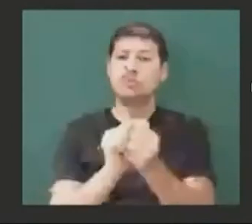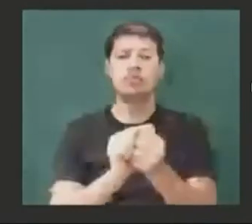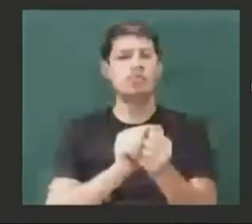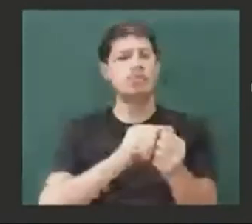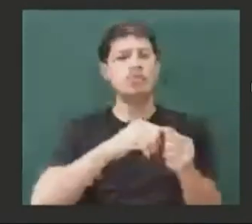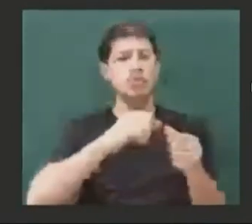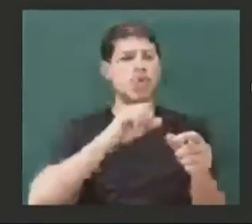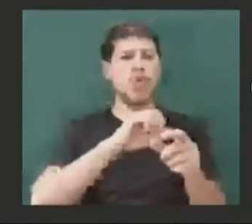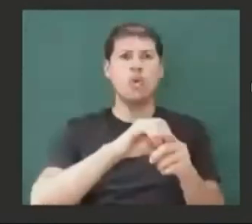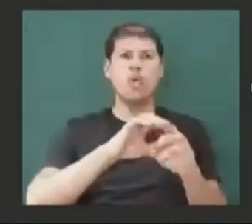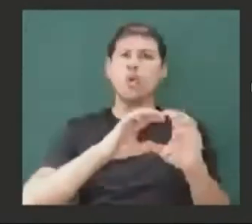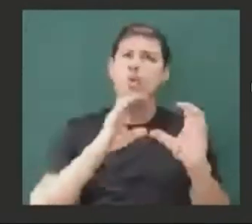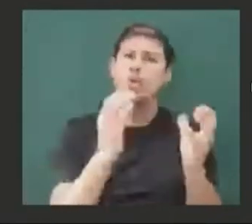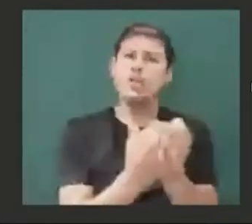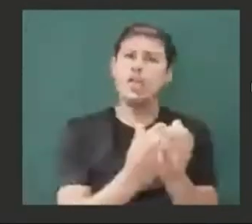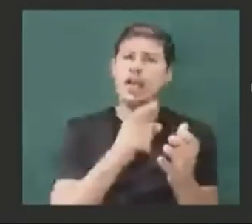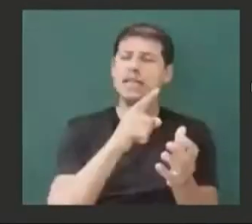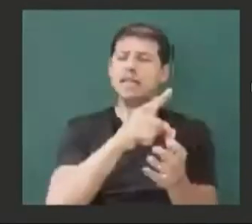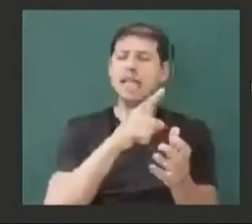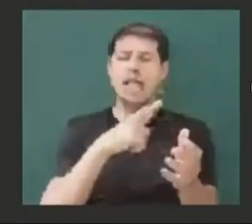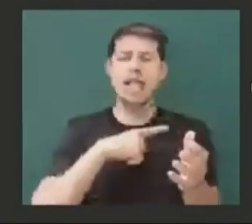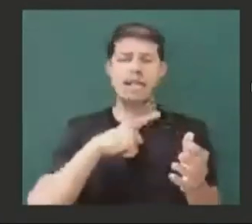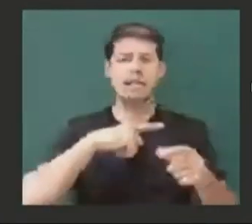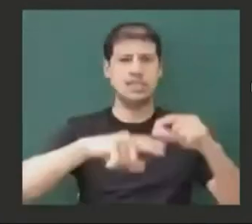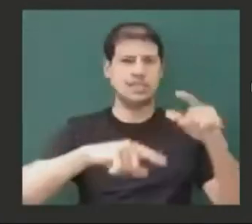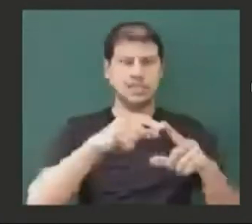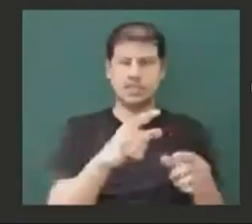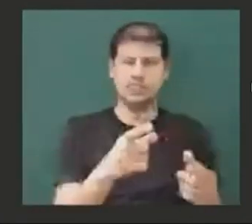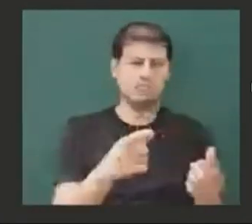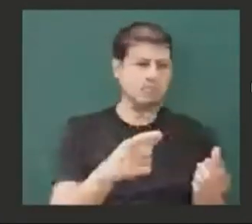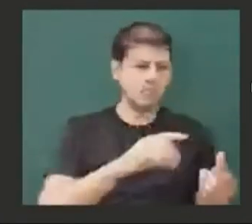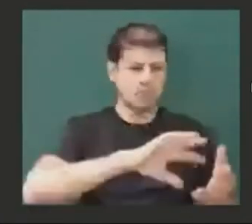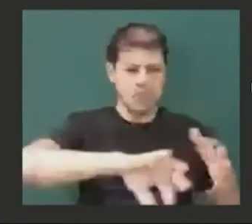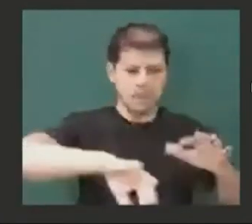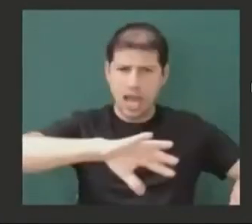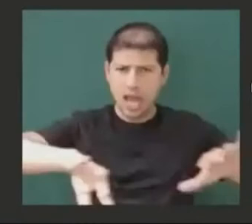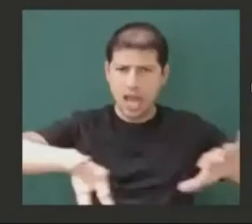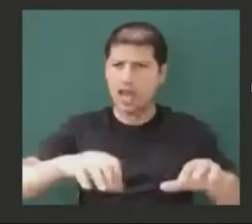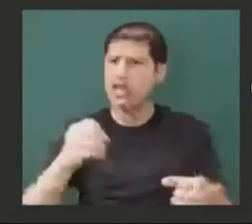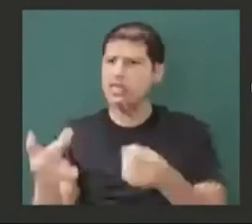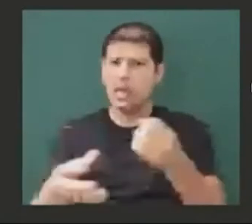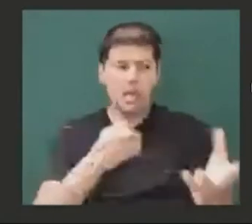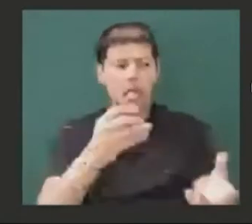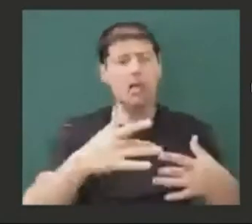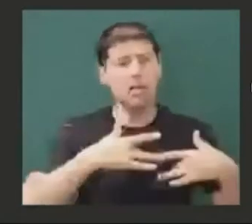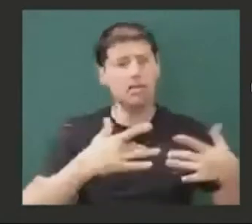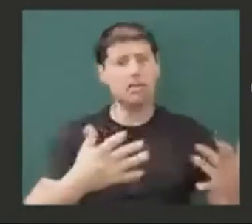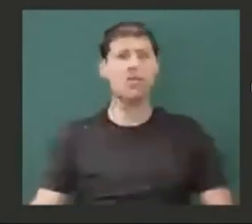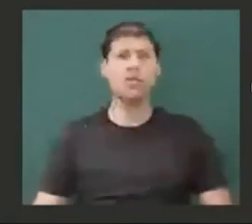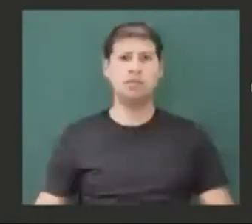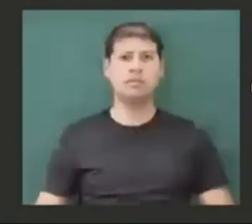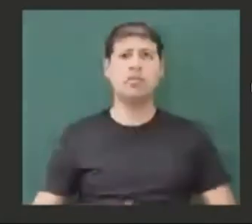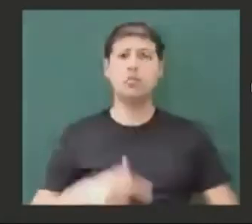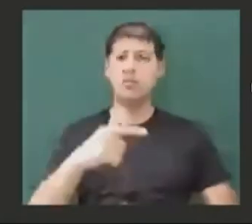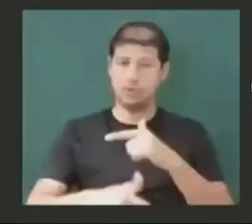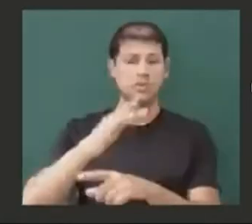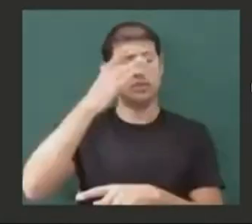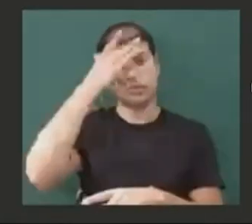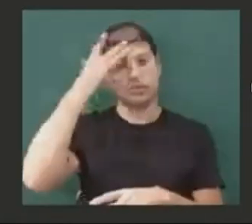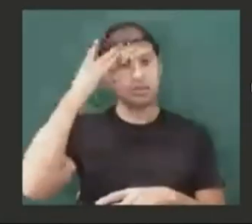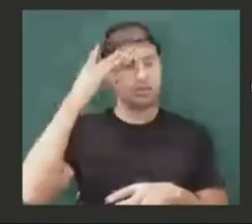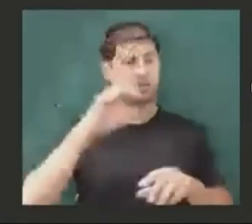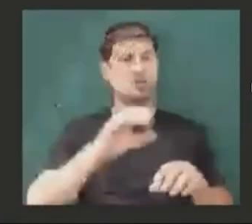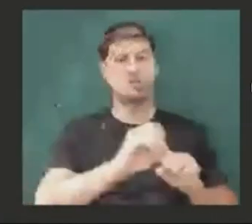comunidade, que separa os materiais e doa voluntariamente aos catadores. Esse trabalho educa as pessoas